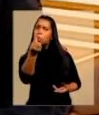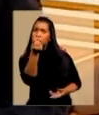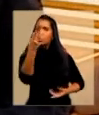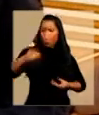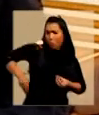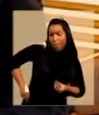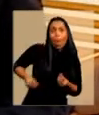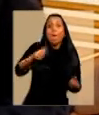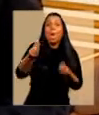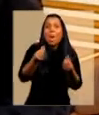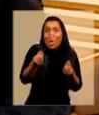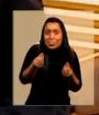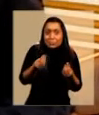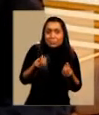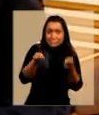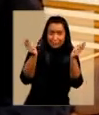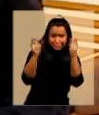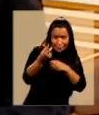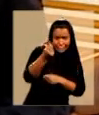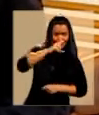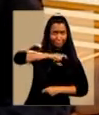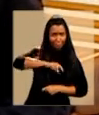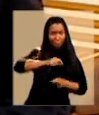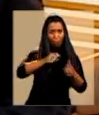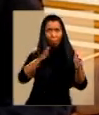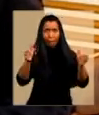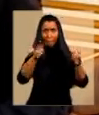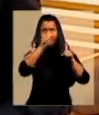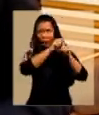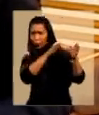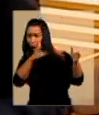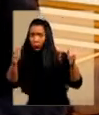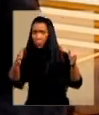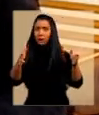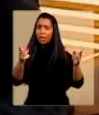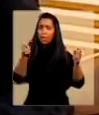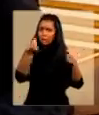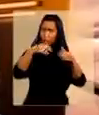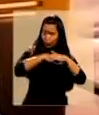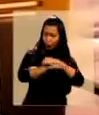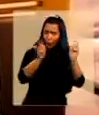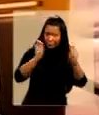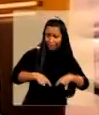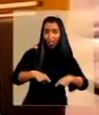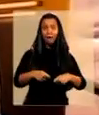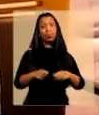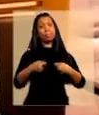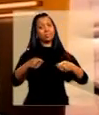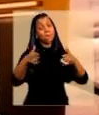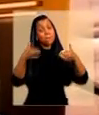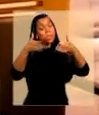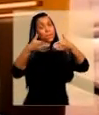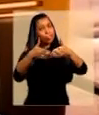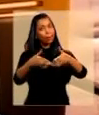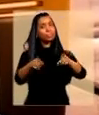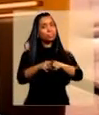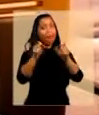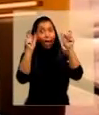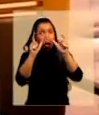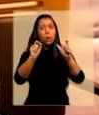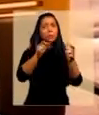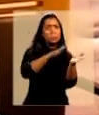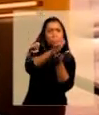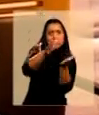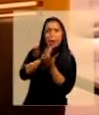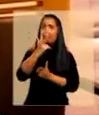Como anda seu bolso? Seu dinheiro chega até o final do mês? Sobra grana para poupar? É preciso saber priorizar e ficar de